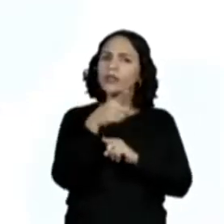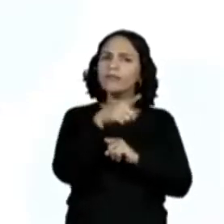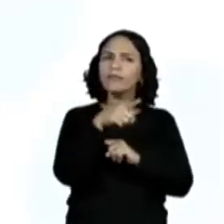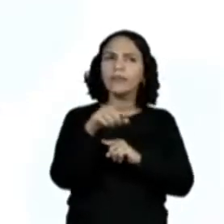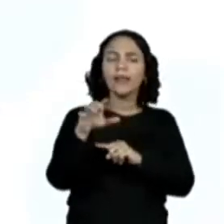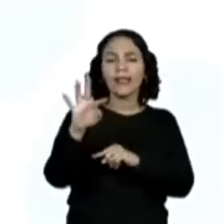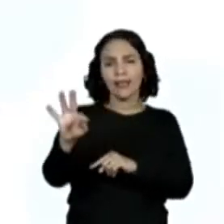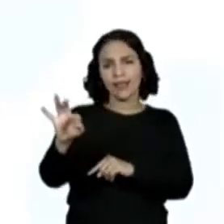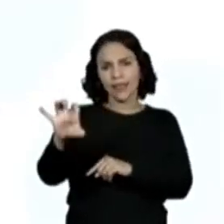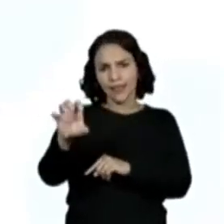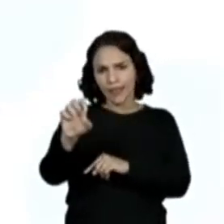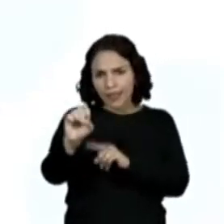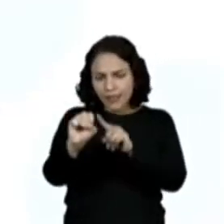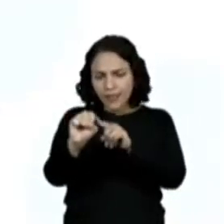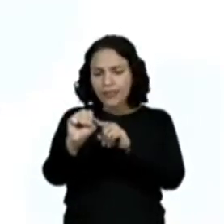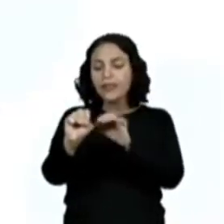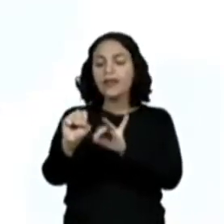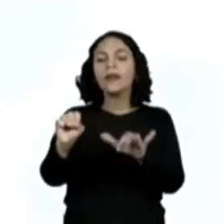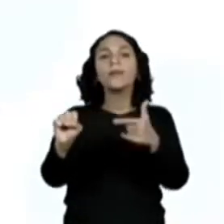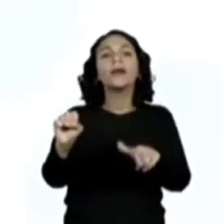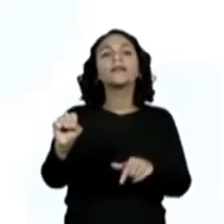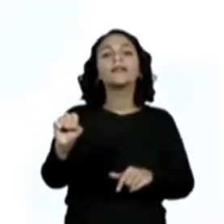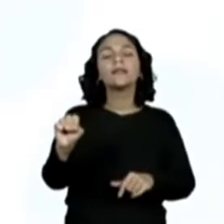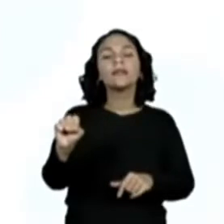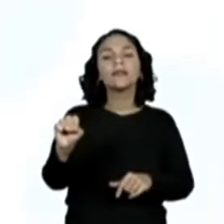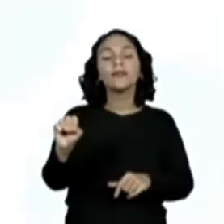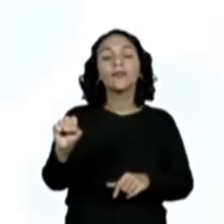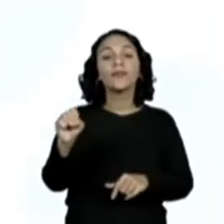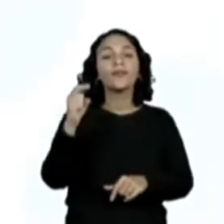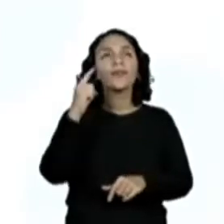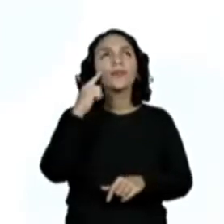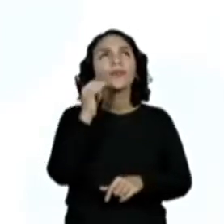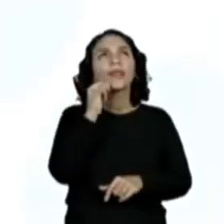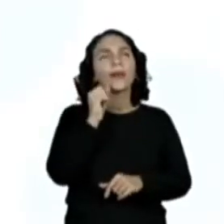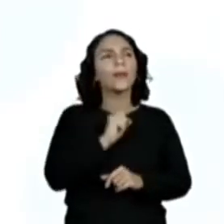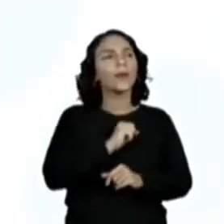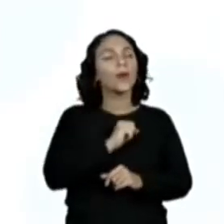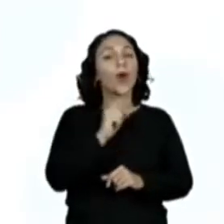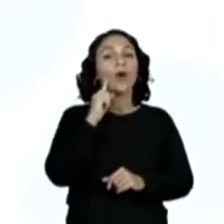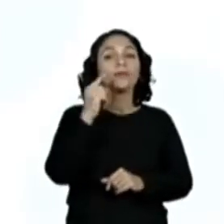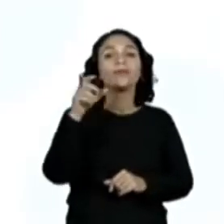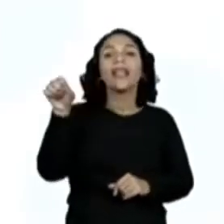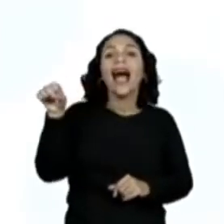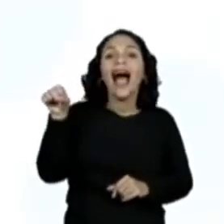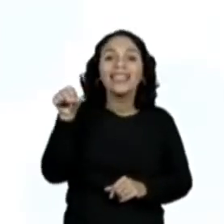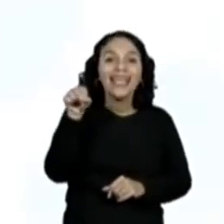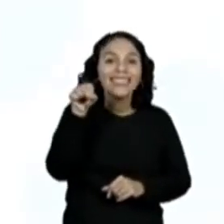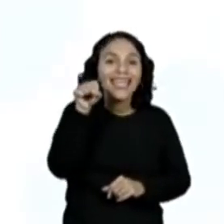dessa palavra tesoura? Olha, eu tenho a palavra cenoura.